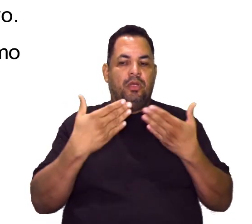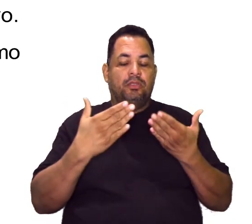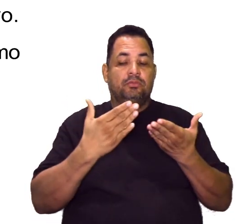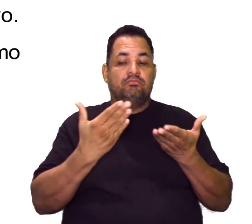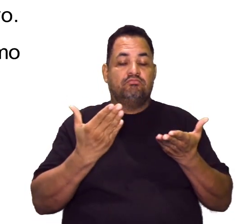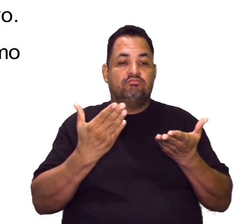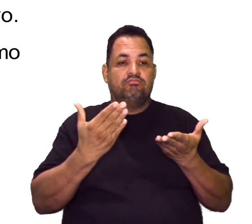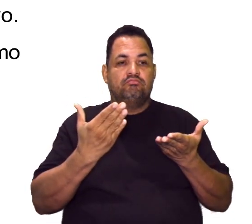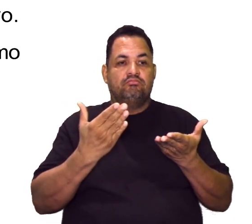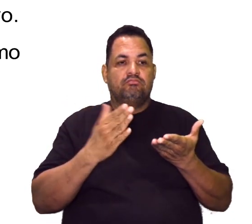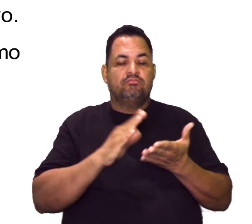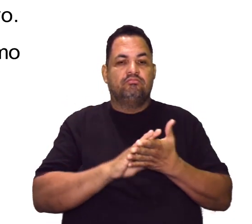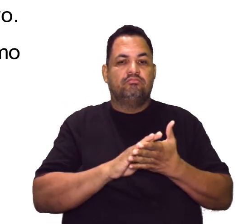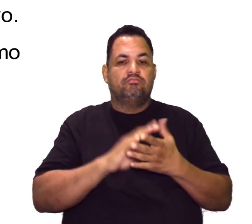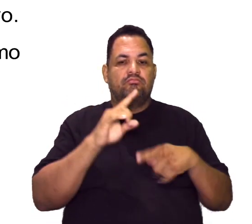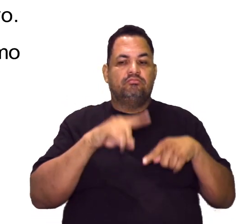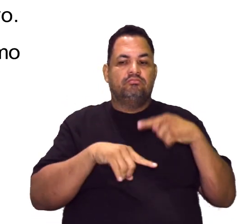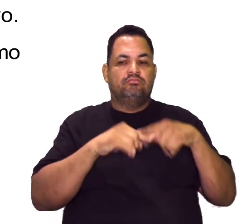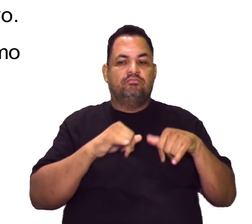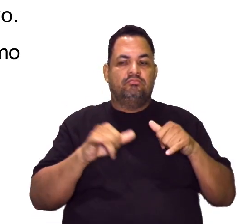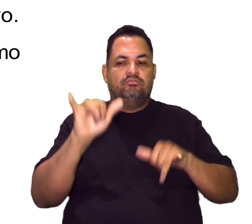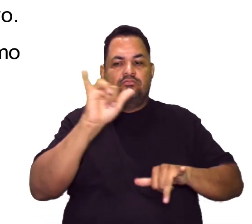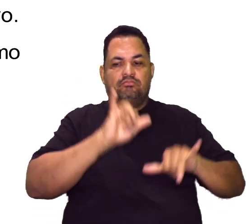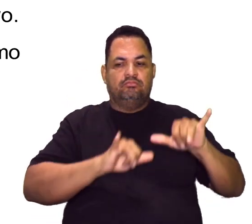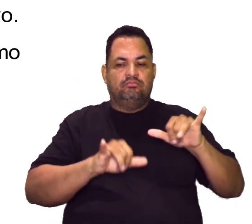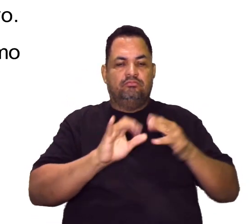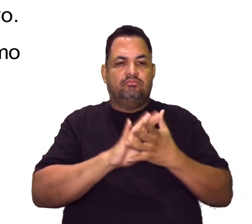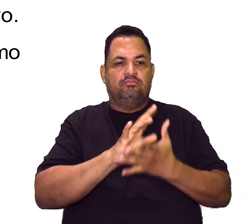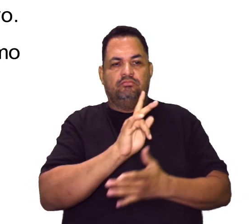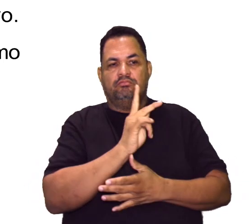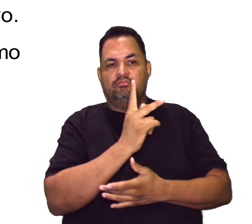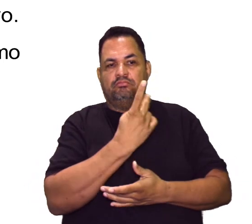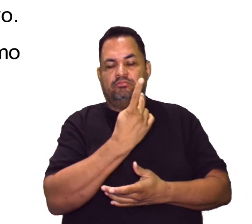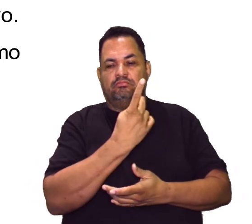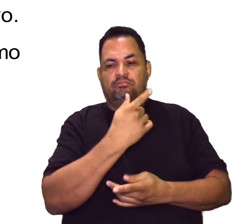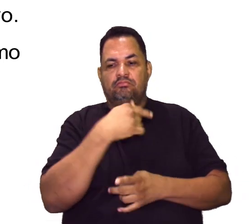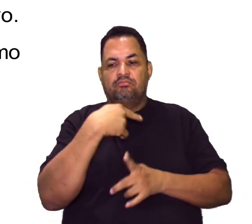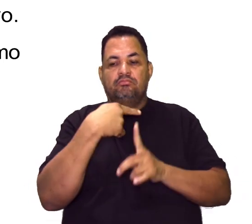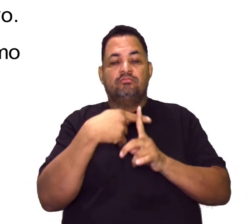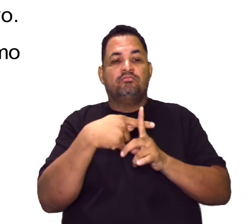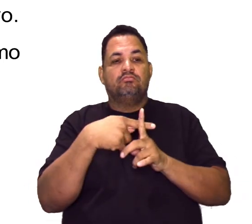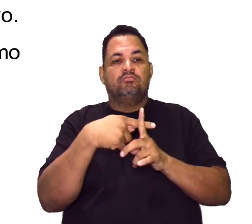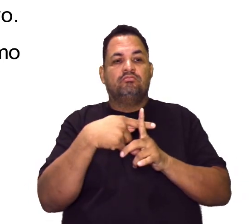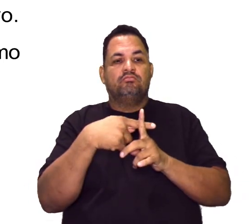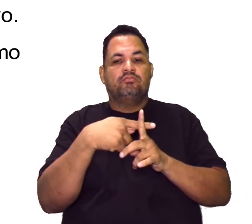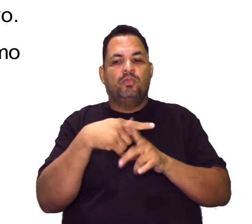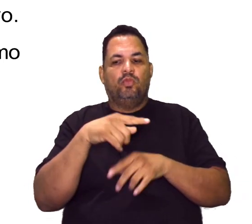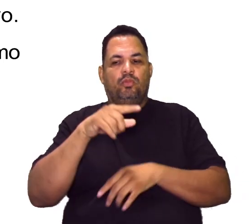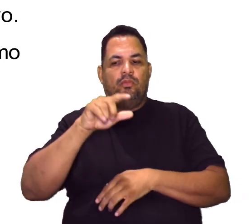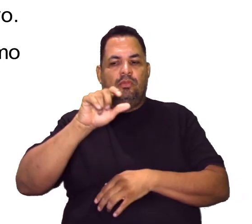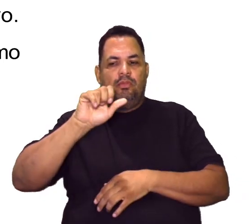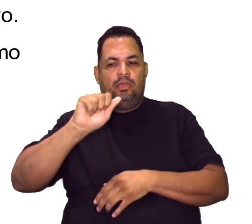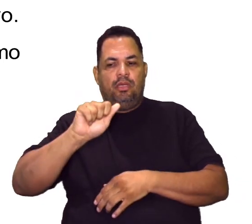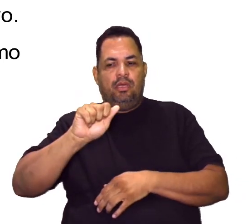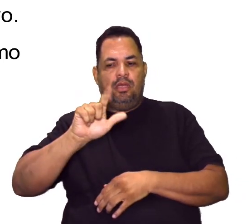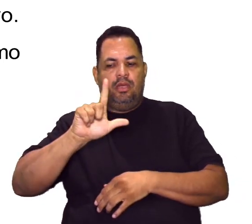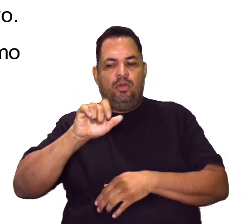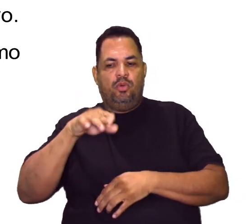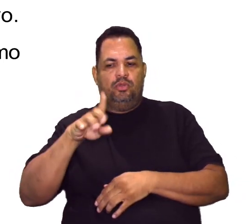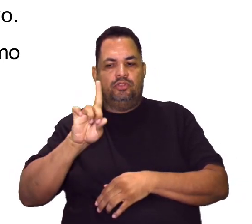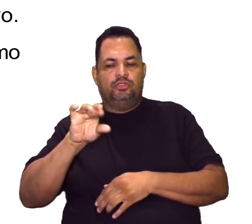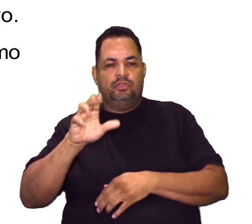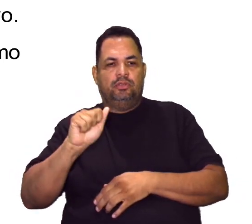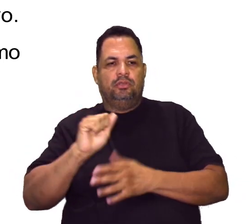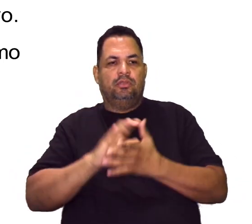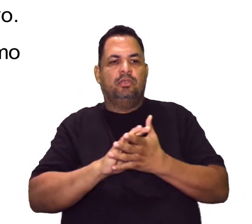cujos elementos químicos são hidrogênio e o outro um halogênio.